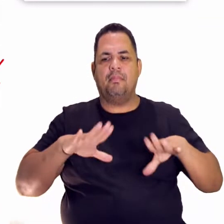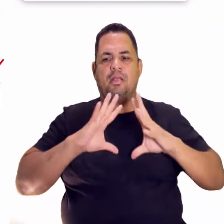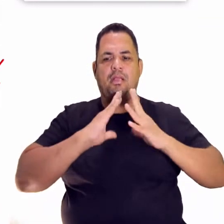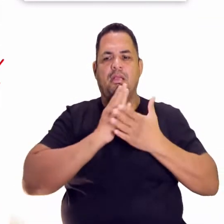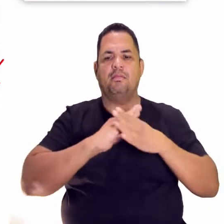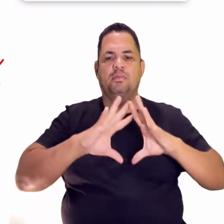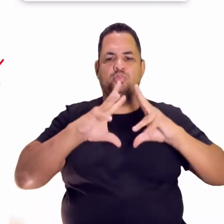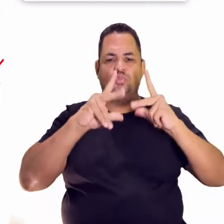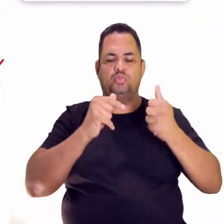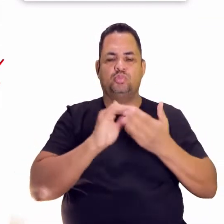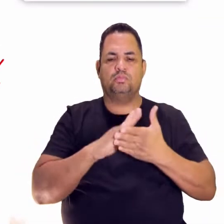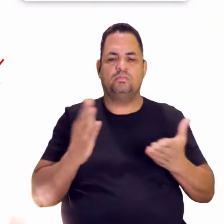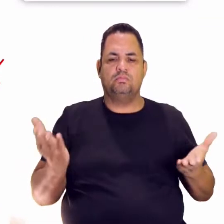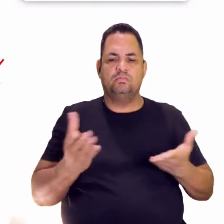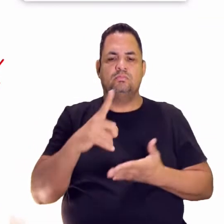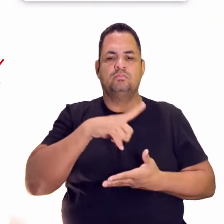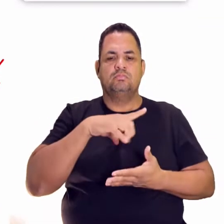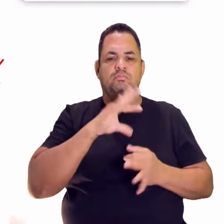que estava